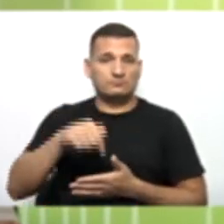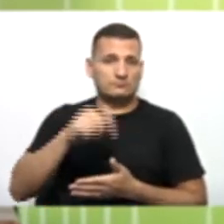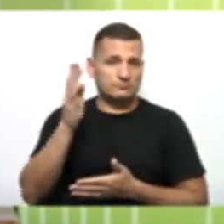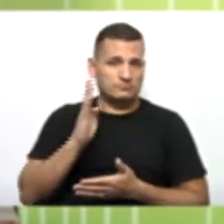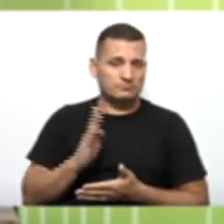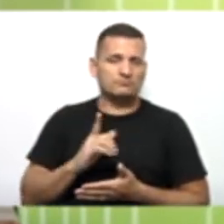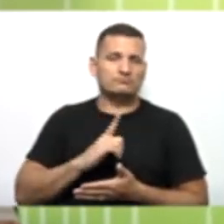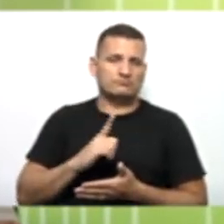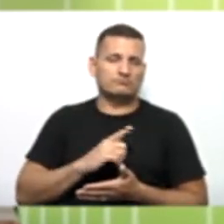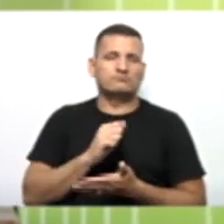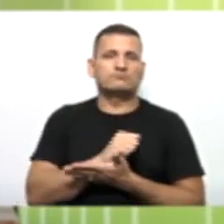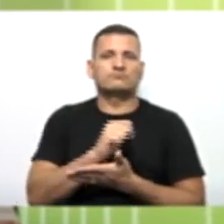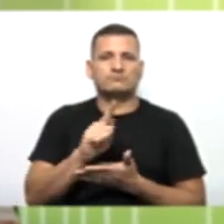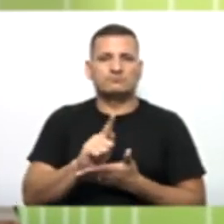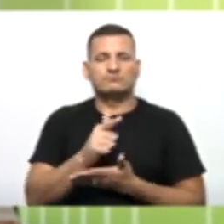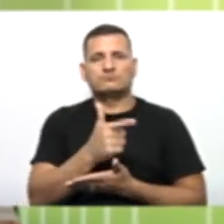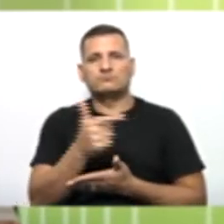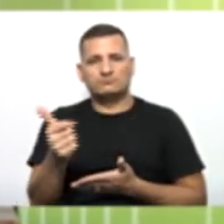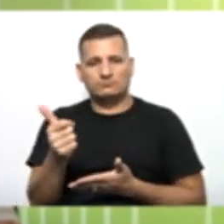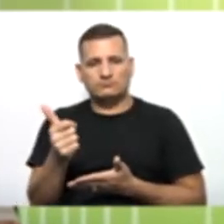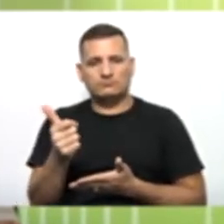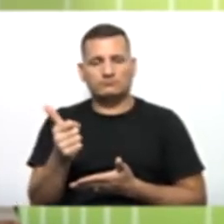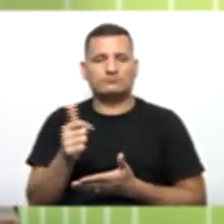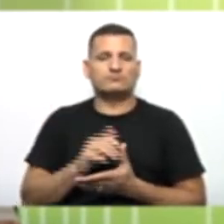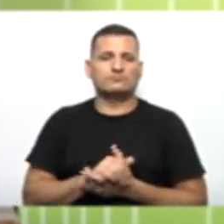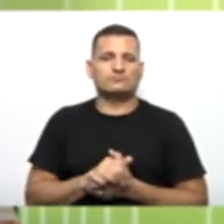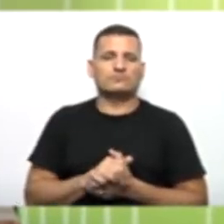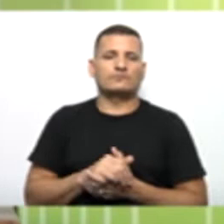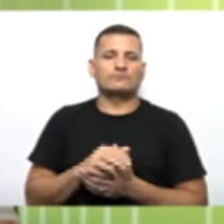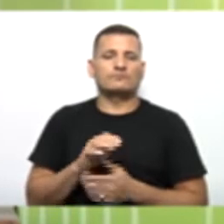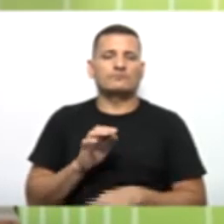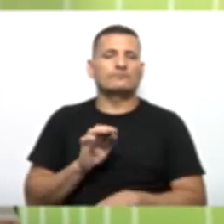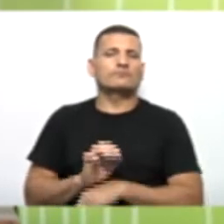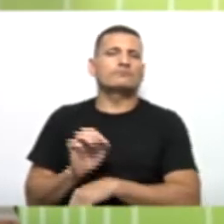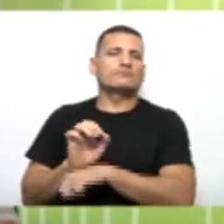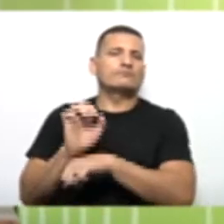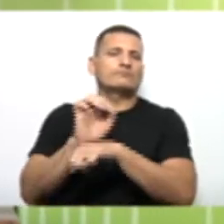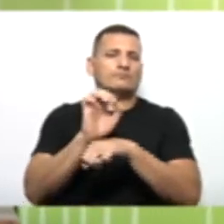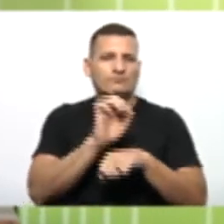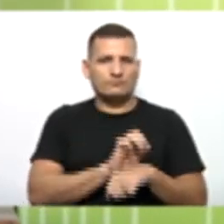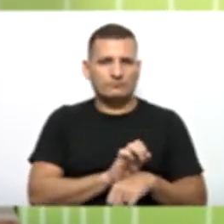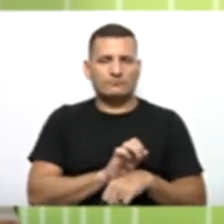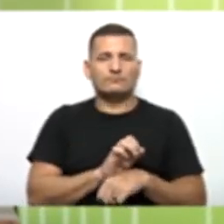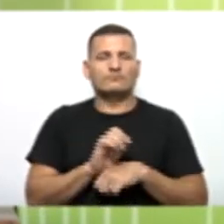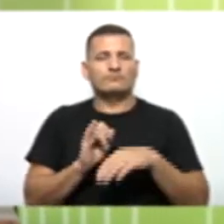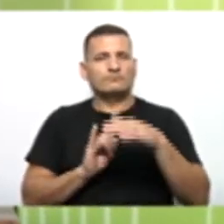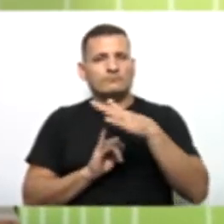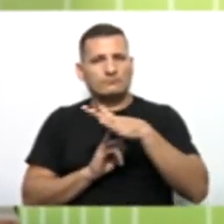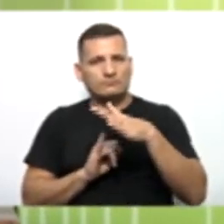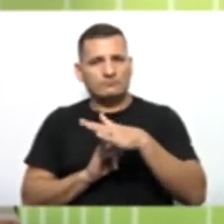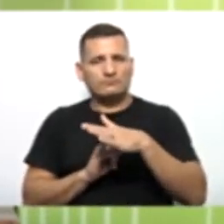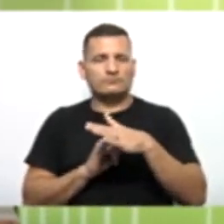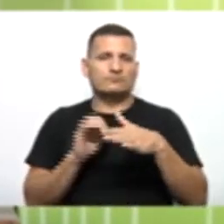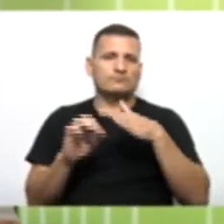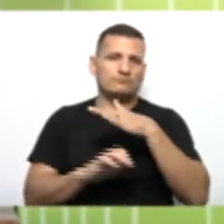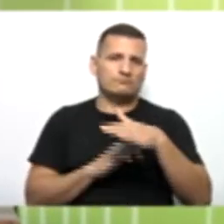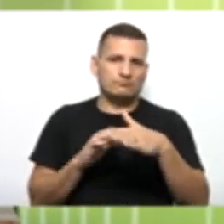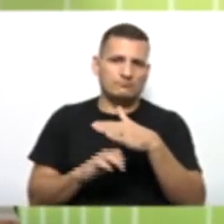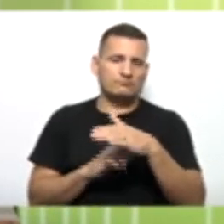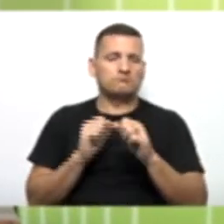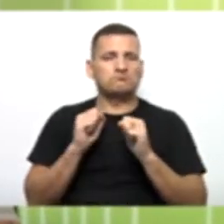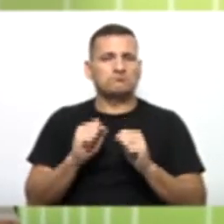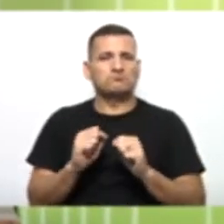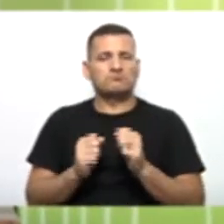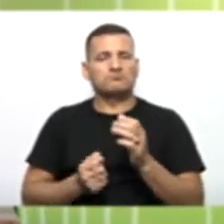para o Brasil, e aí, cada estado, cada órgão, cada empresa também pode criar a sua Agenda